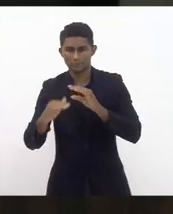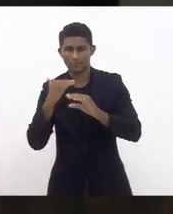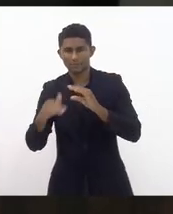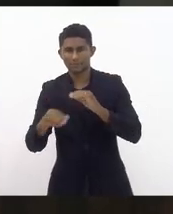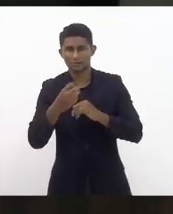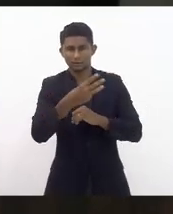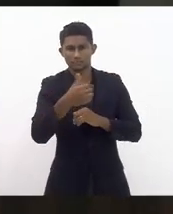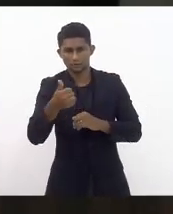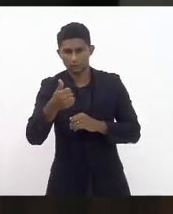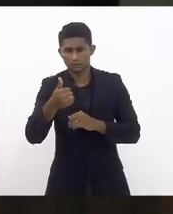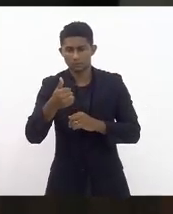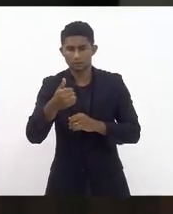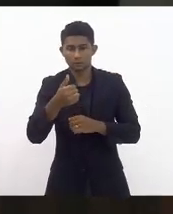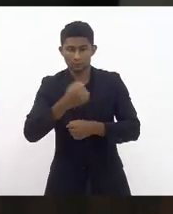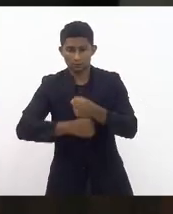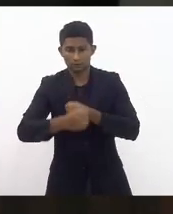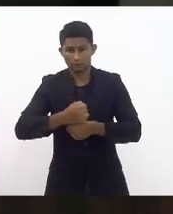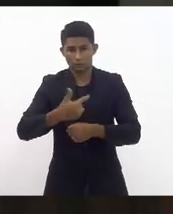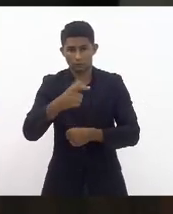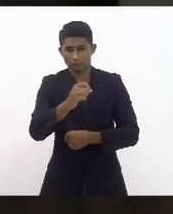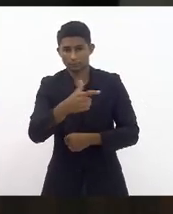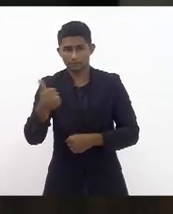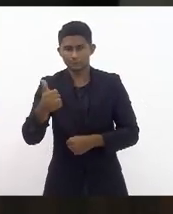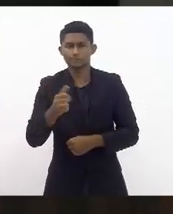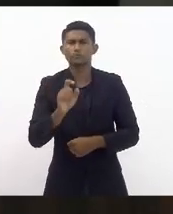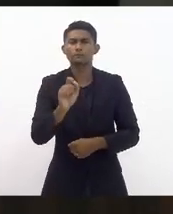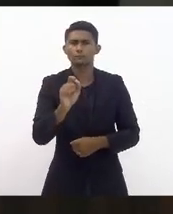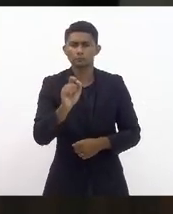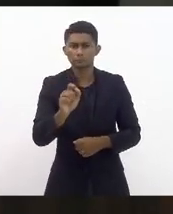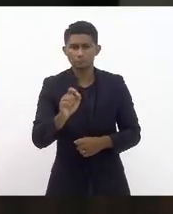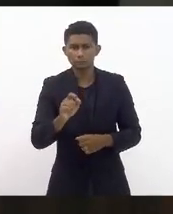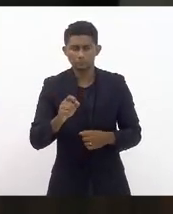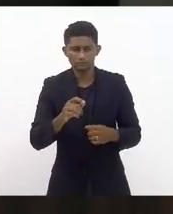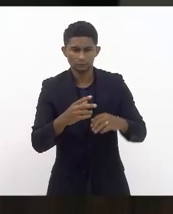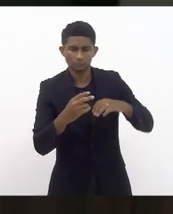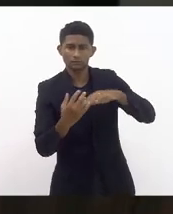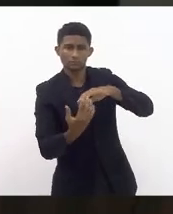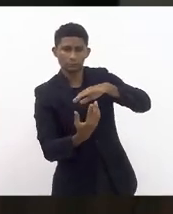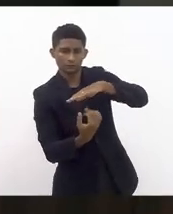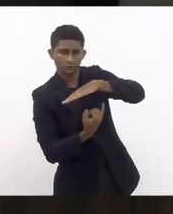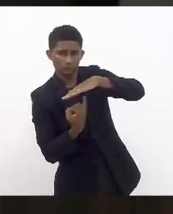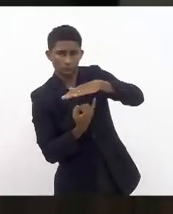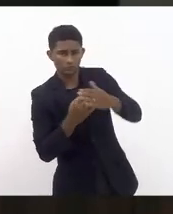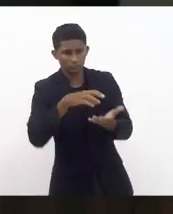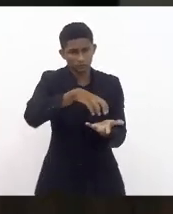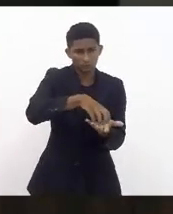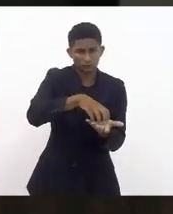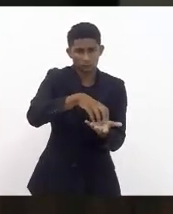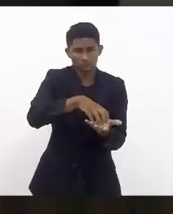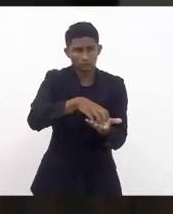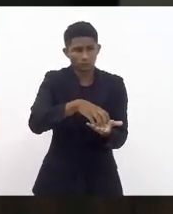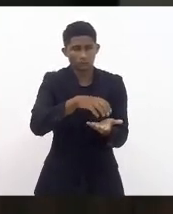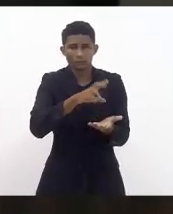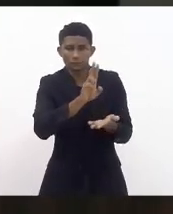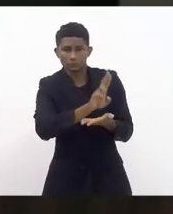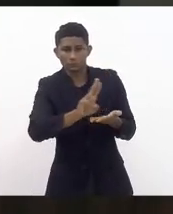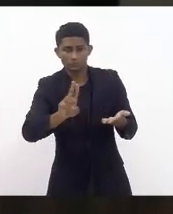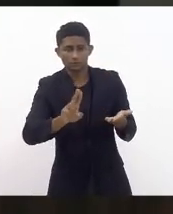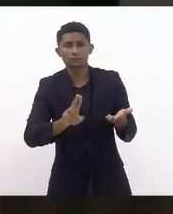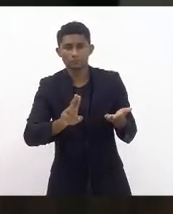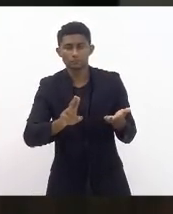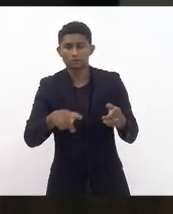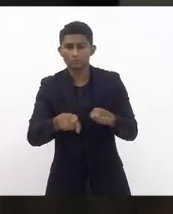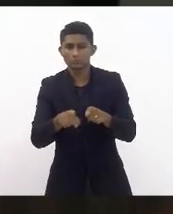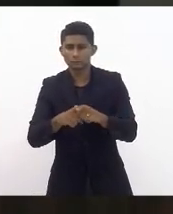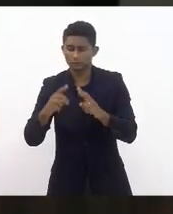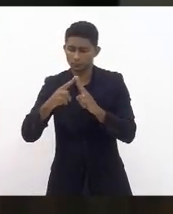de 21, que determina e promove a incorporação da Fundação Centro Universitário Estadual da Zona Oeste pela Fundação Universidade do